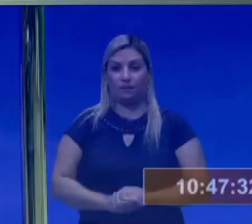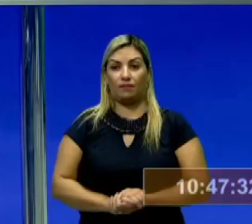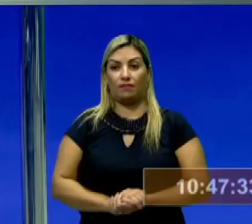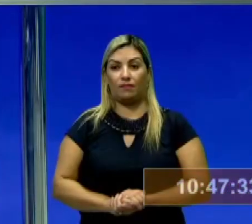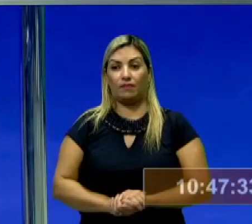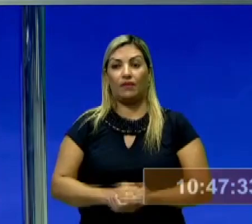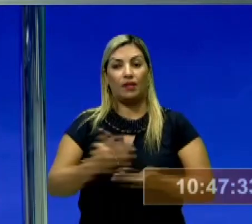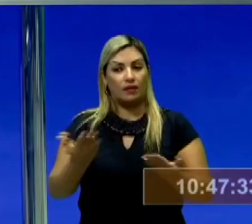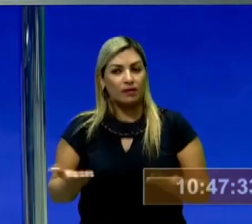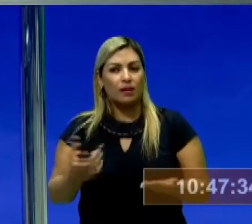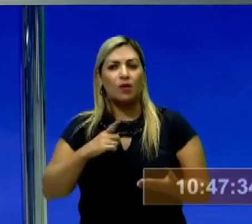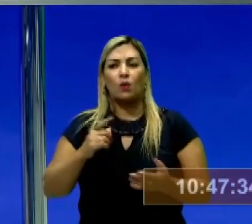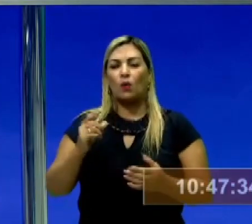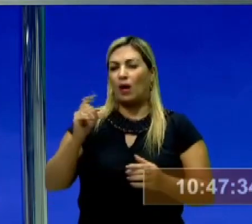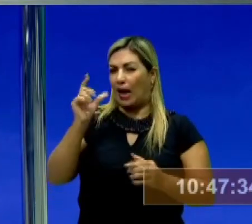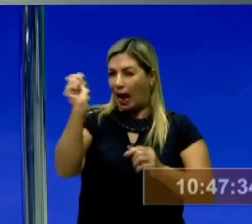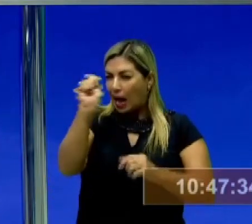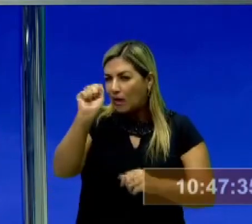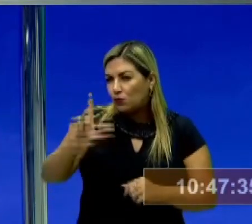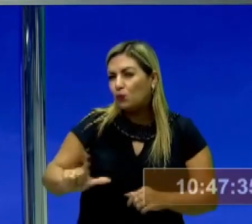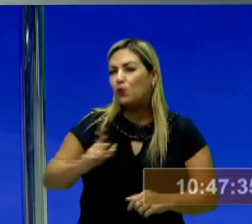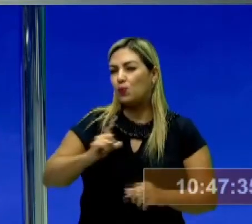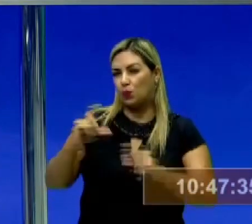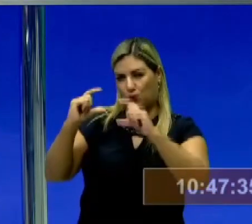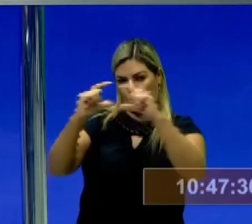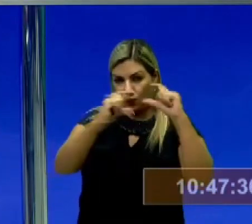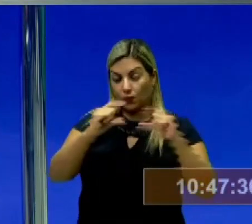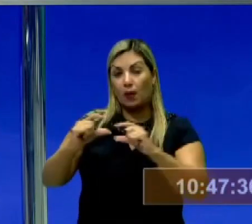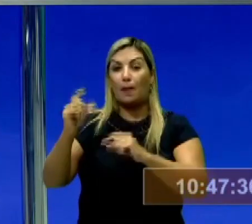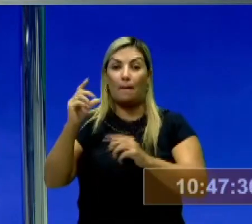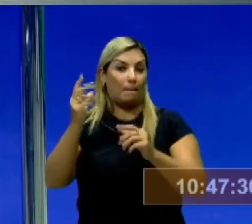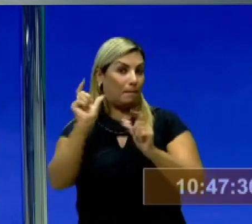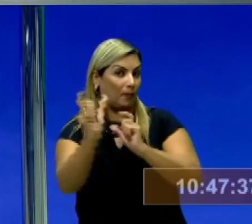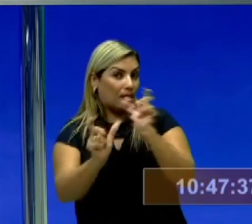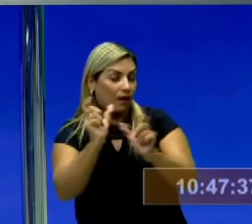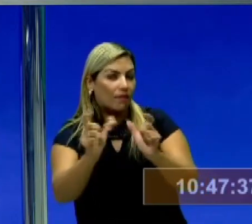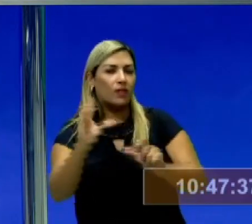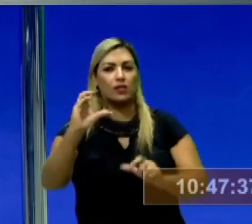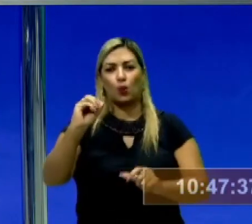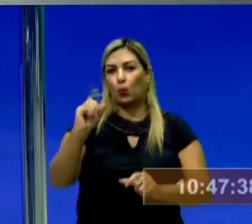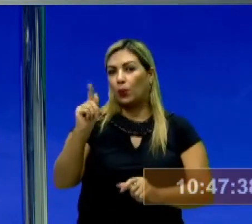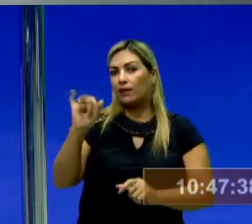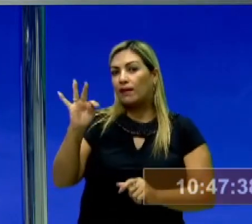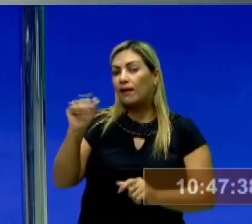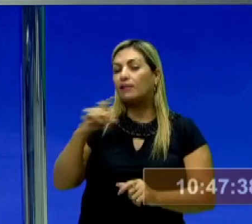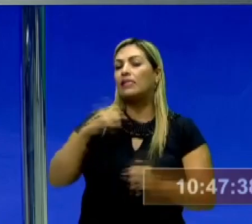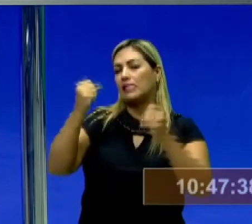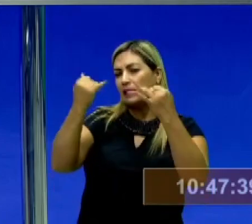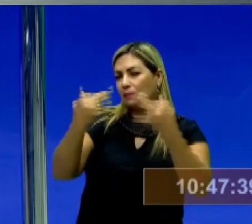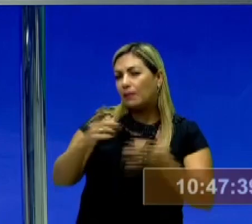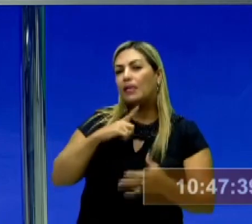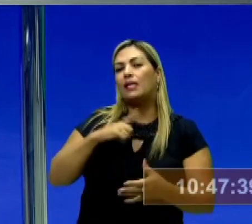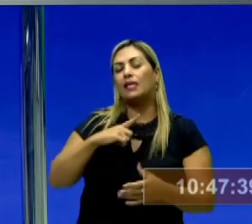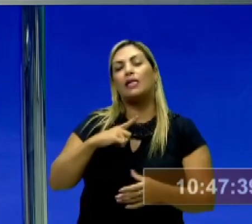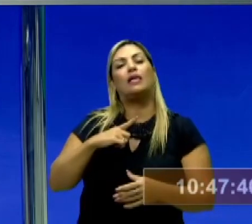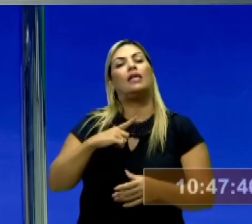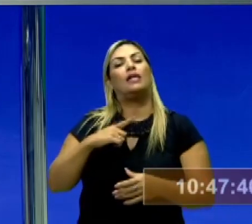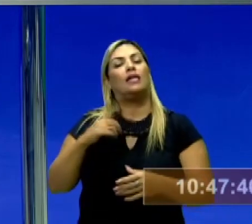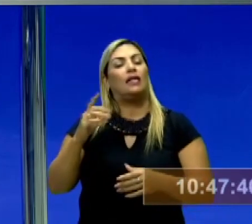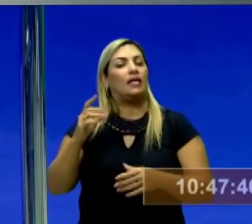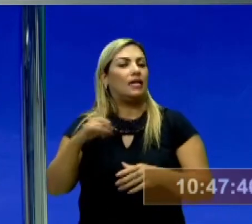palavras que estão sublinhadas de azul, o que são? São as palavras cognatas. Então, fala sobre lesson, que é lição,